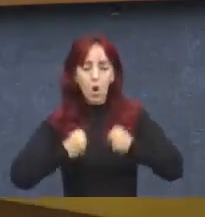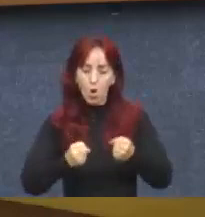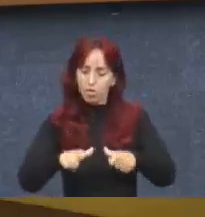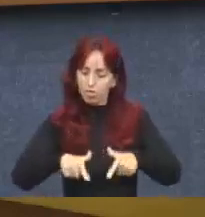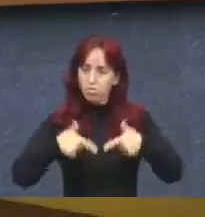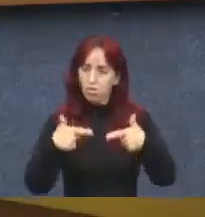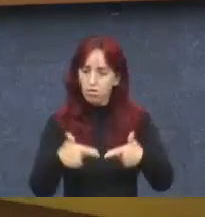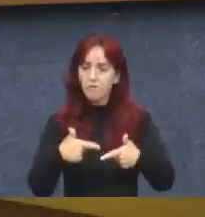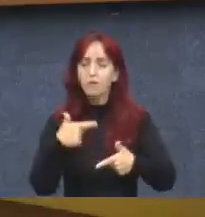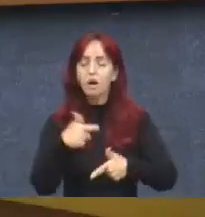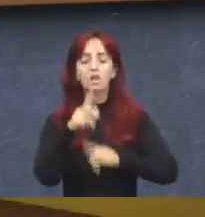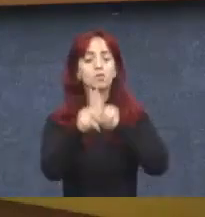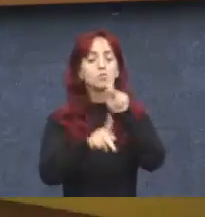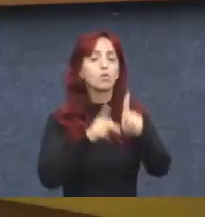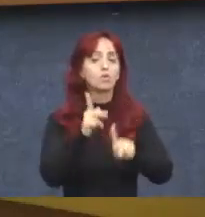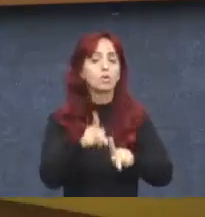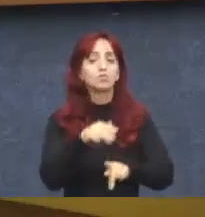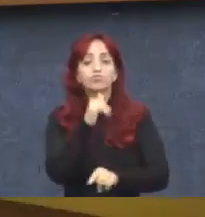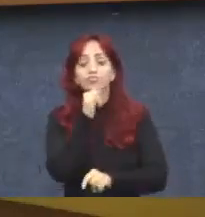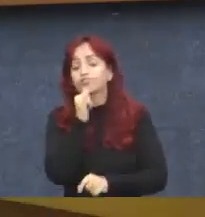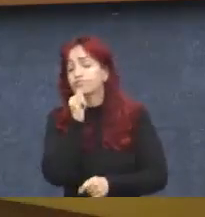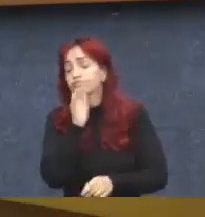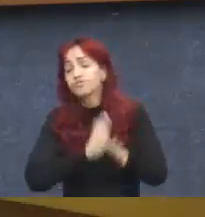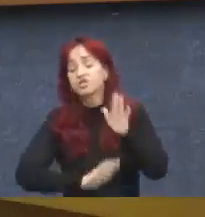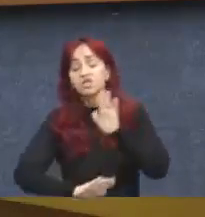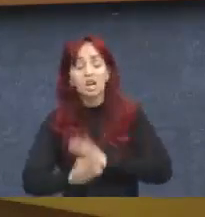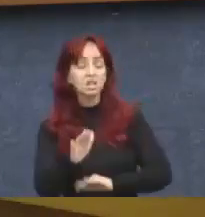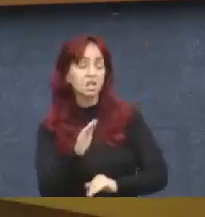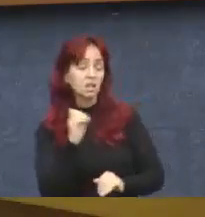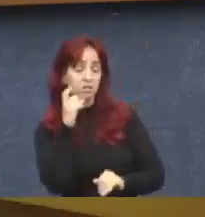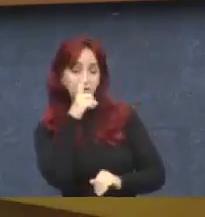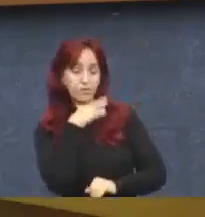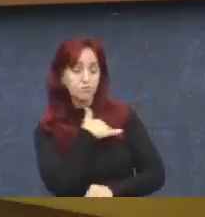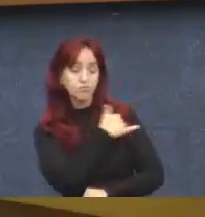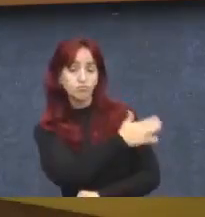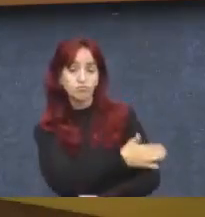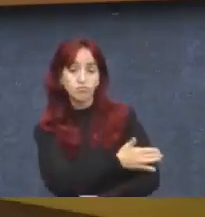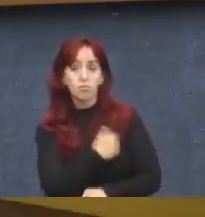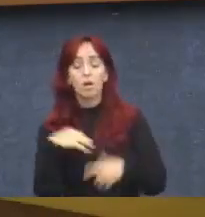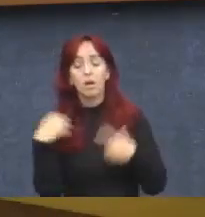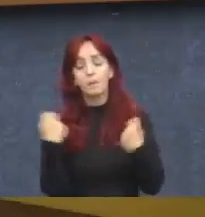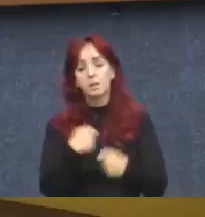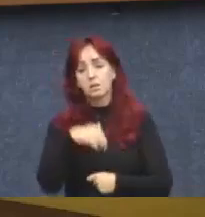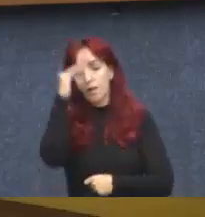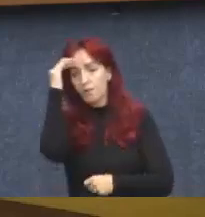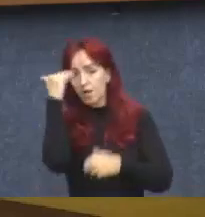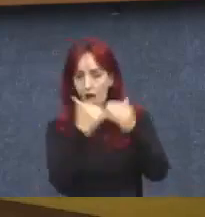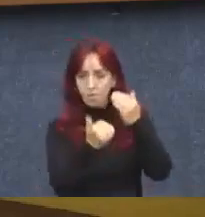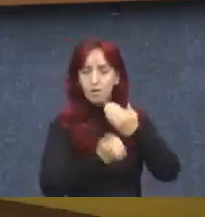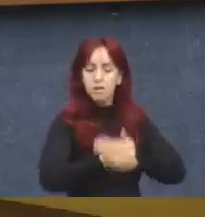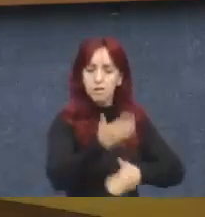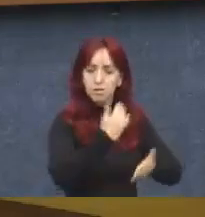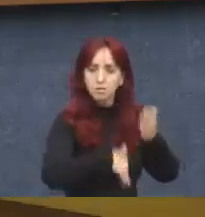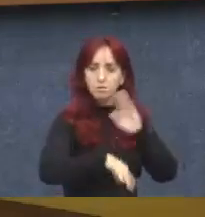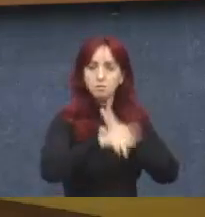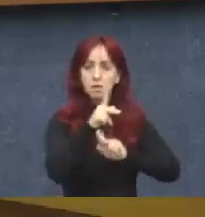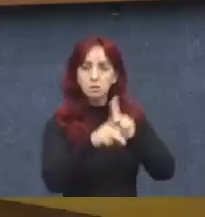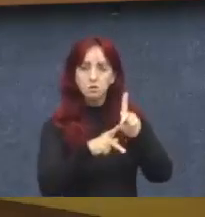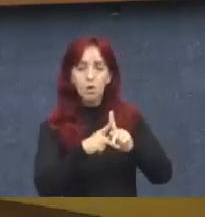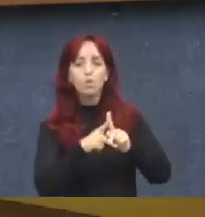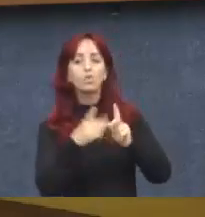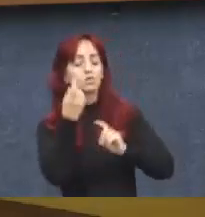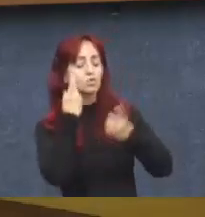que infelizmente ainda é marginalizado. Precisamos respeitar essas pessoas. E um